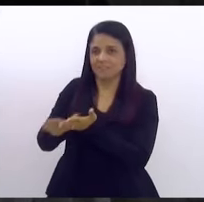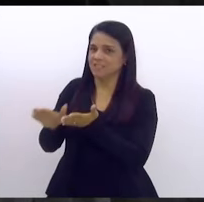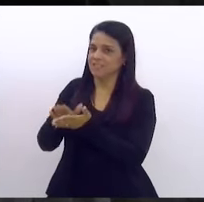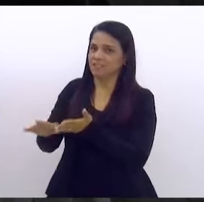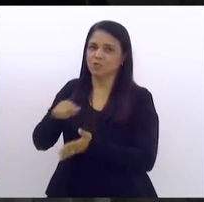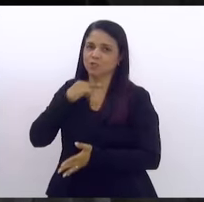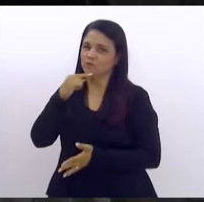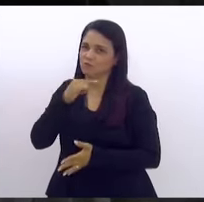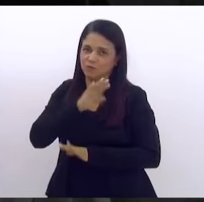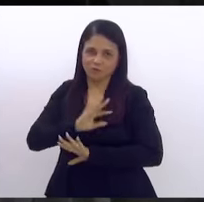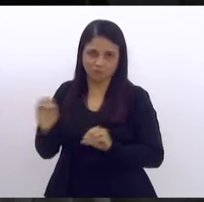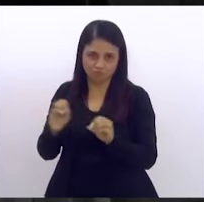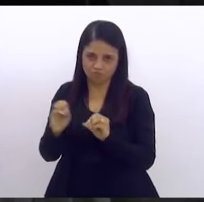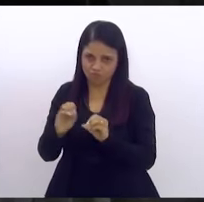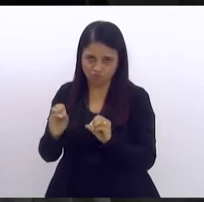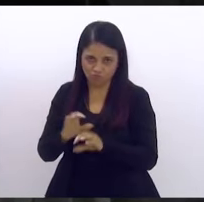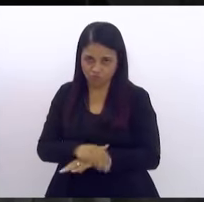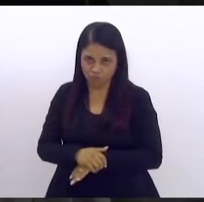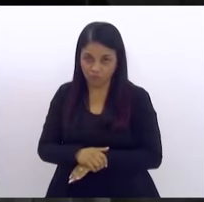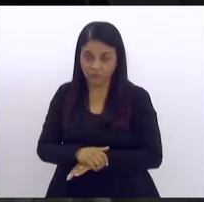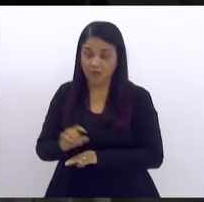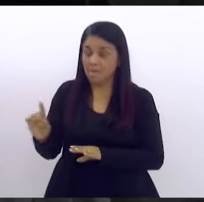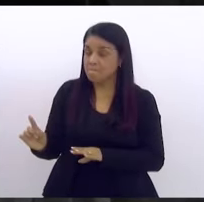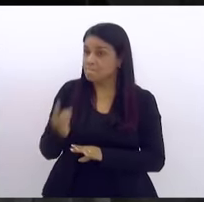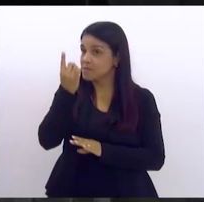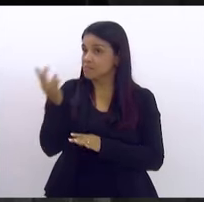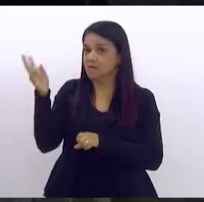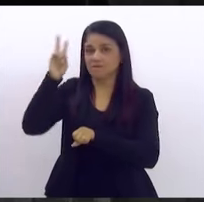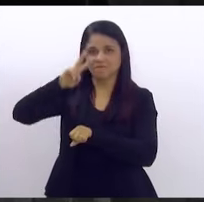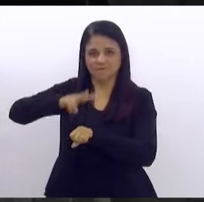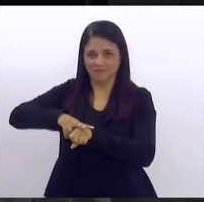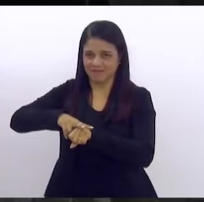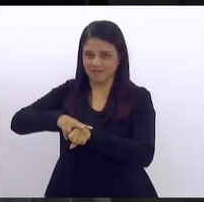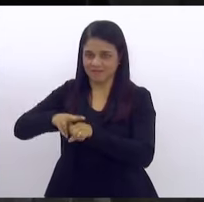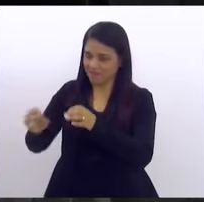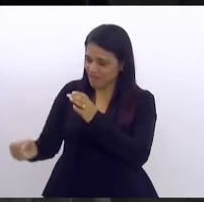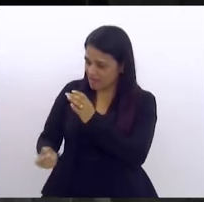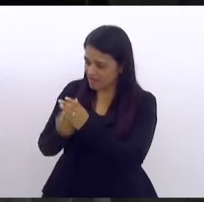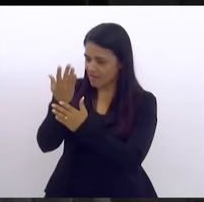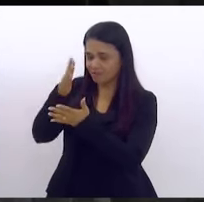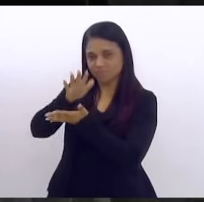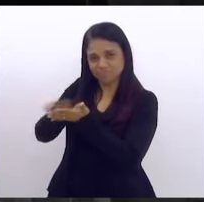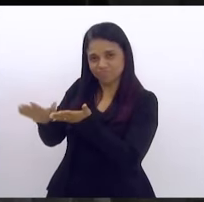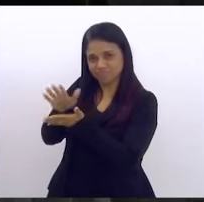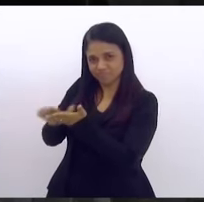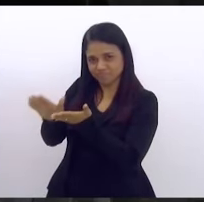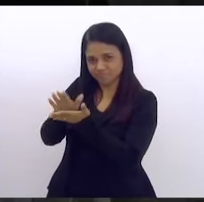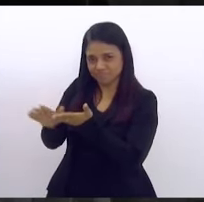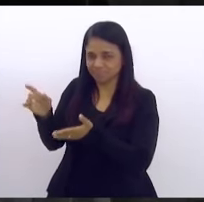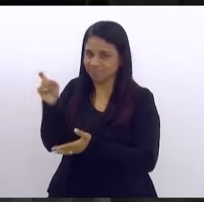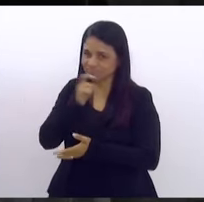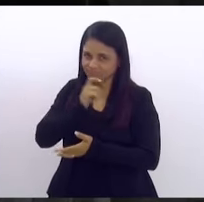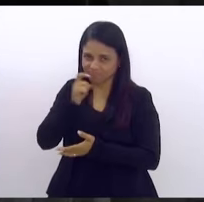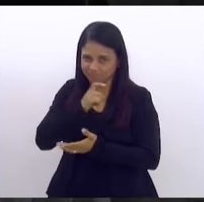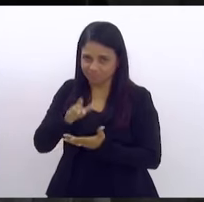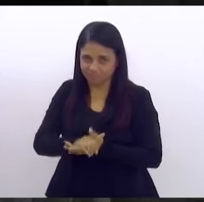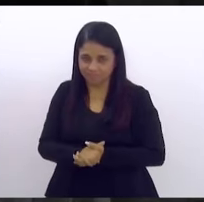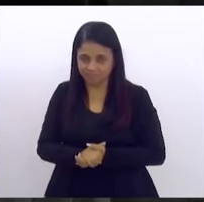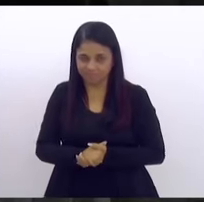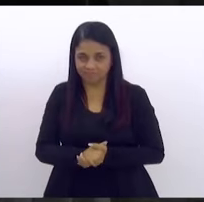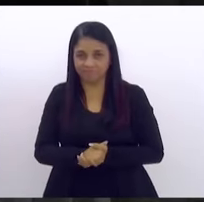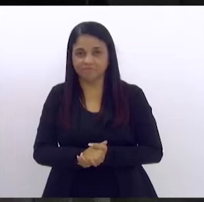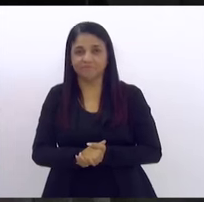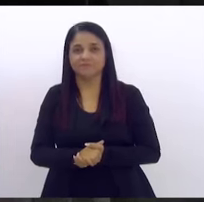duvidosas. Pela primeira vez na história dessa casa, nós não estamos criando receitas fictícias. Só para Vossa Excelência ter ideia